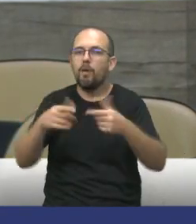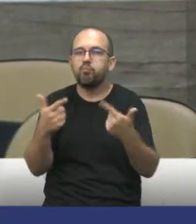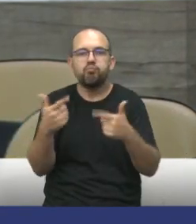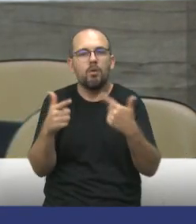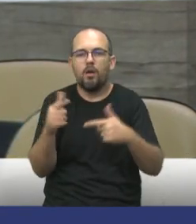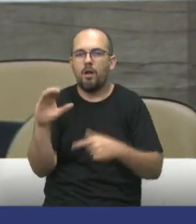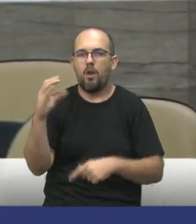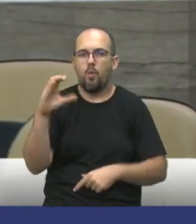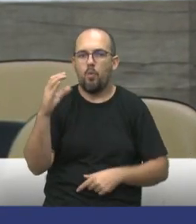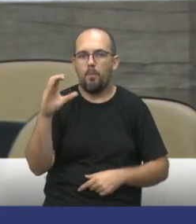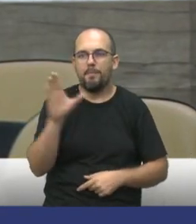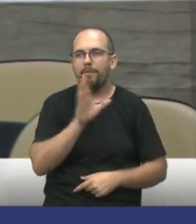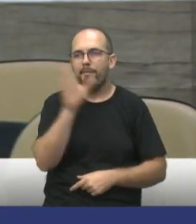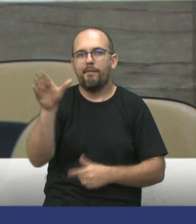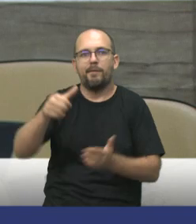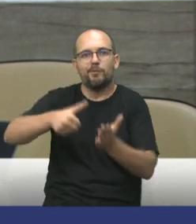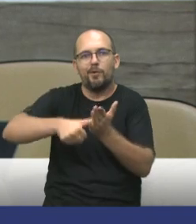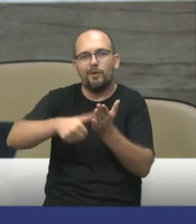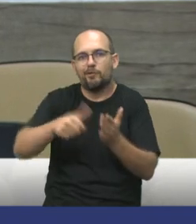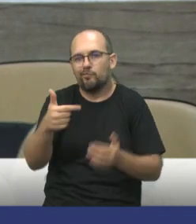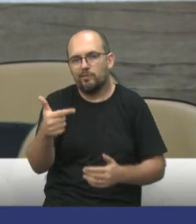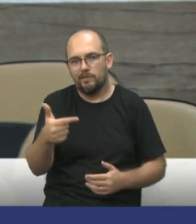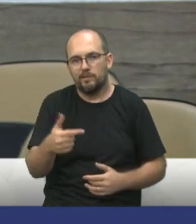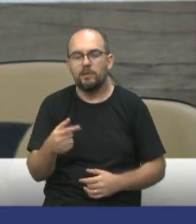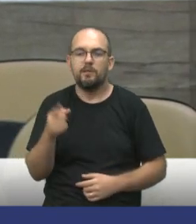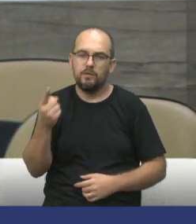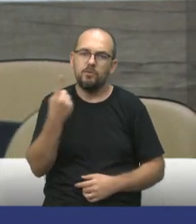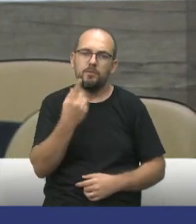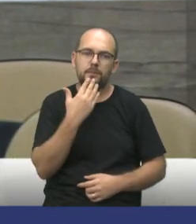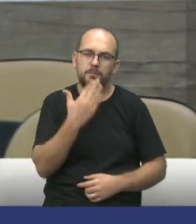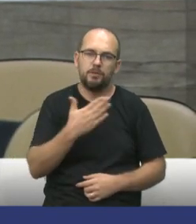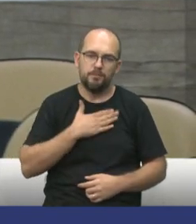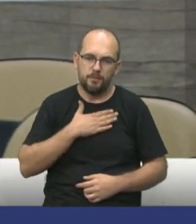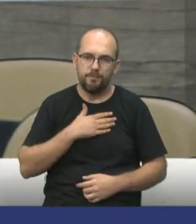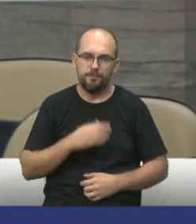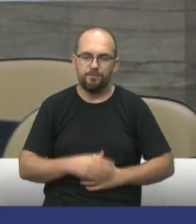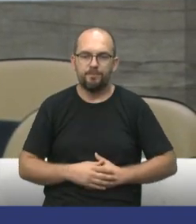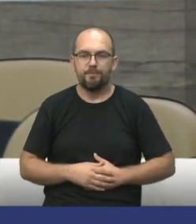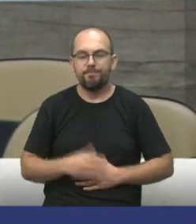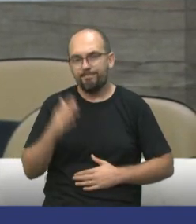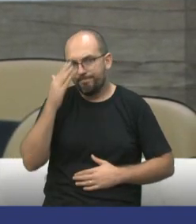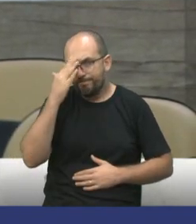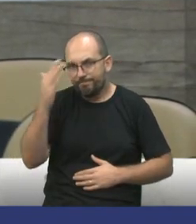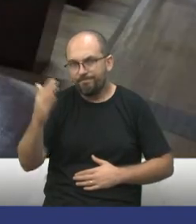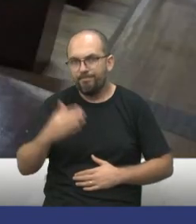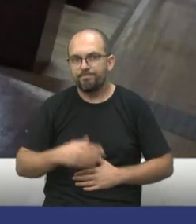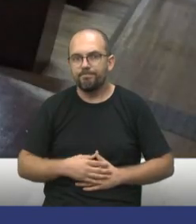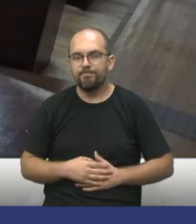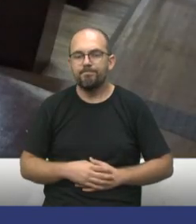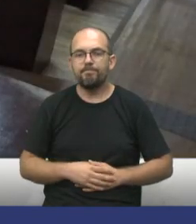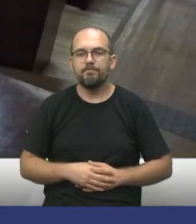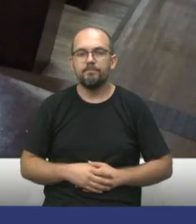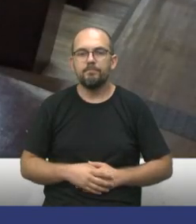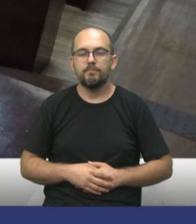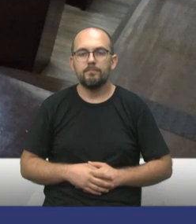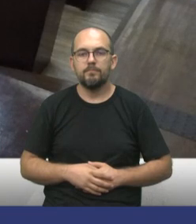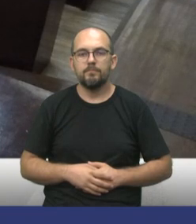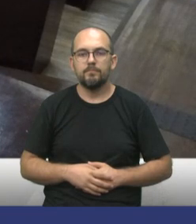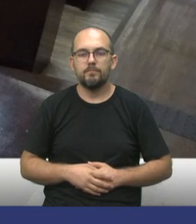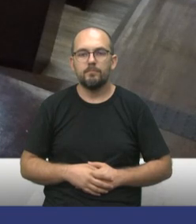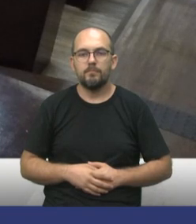estar num clube. Então, é esse pedido meu aí. Agradeço.